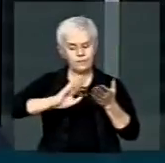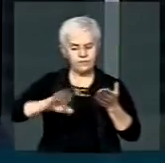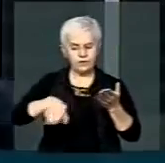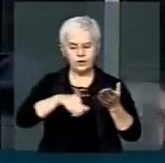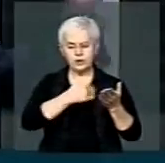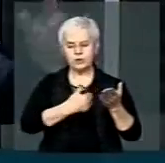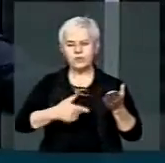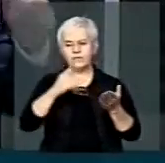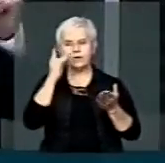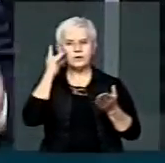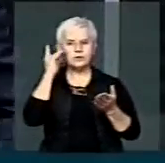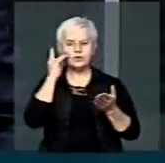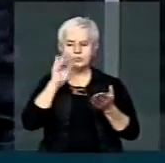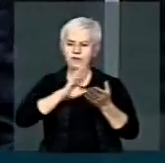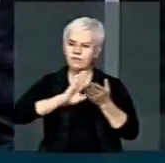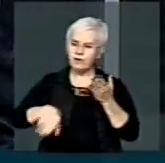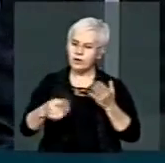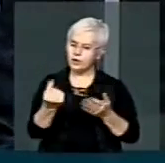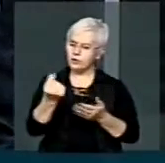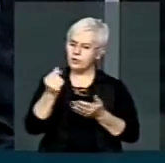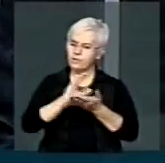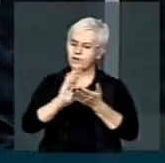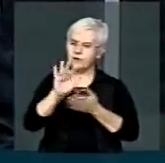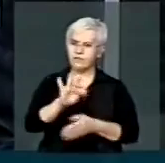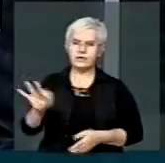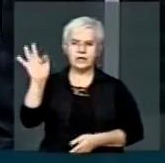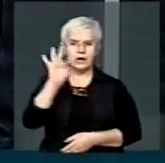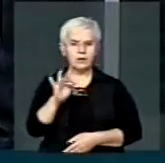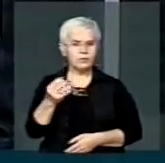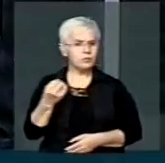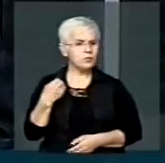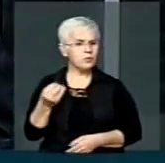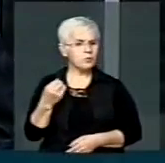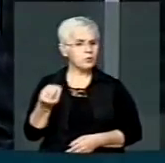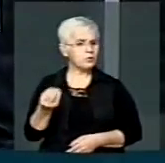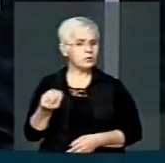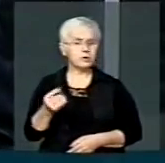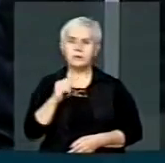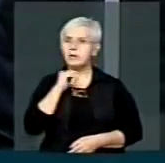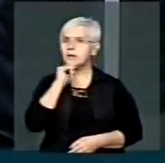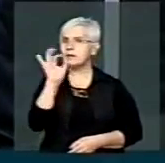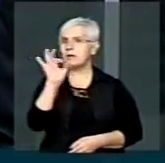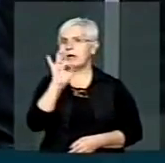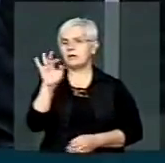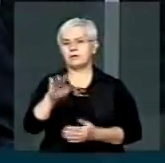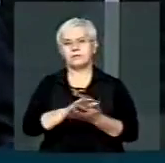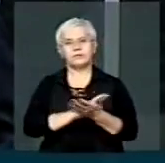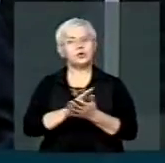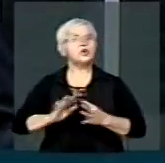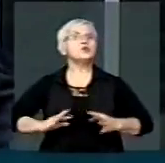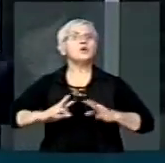governo federal? Quantos, senhor presidente? Afirmo aqui que não existe nenhum.